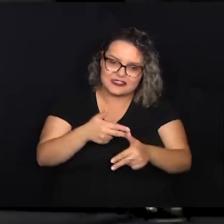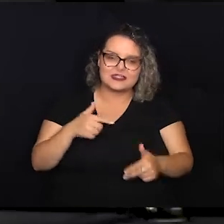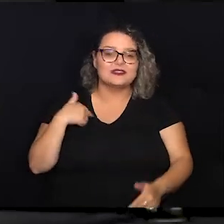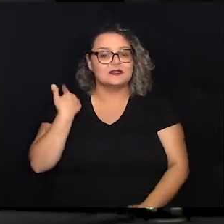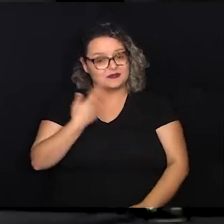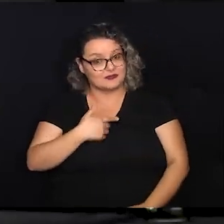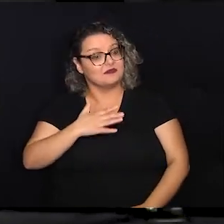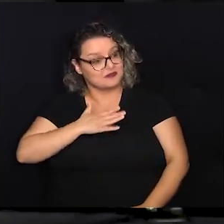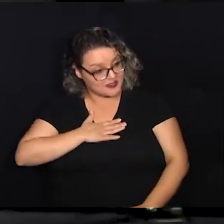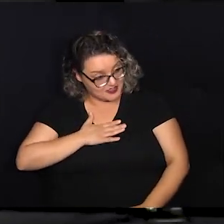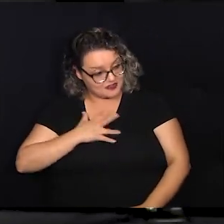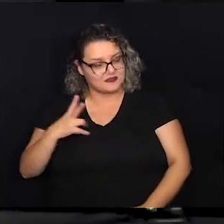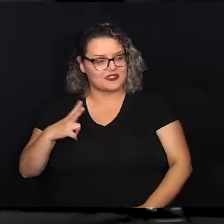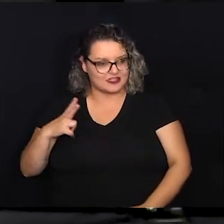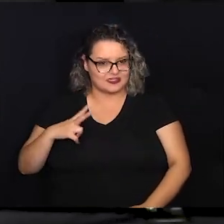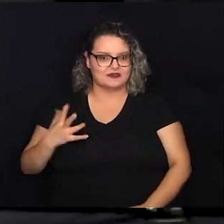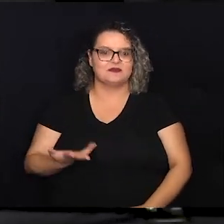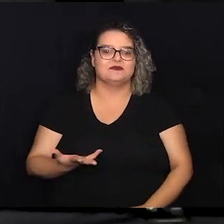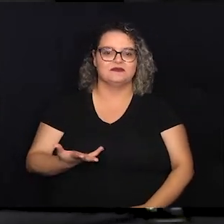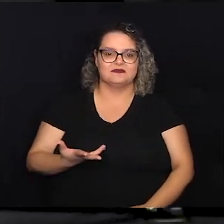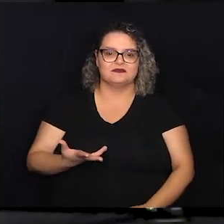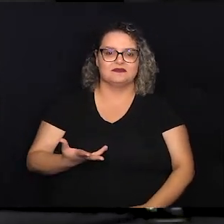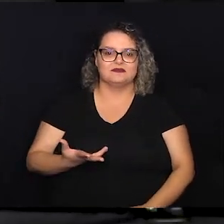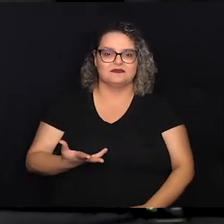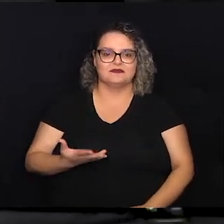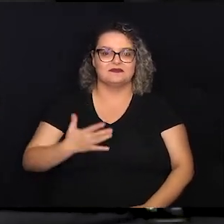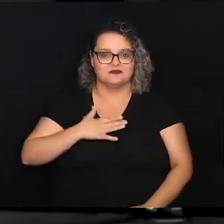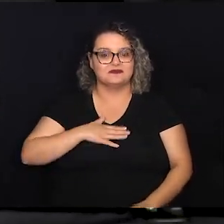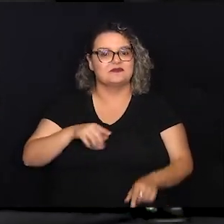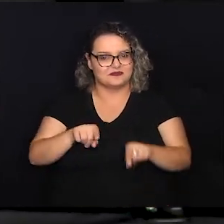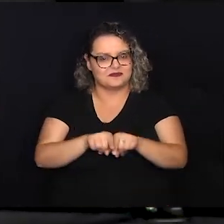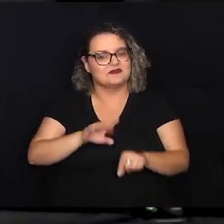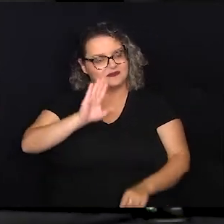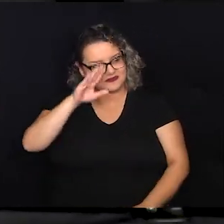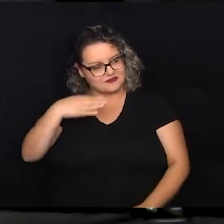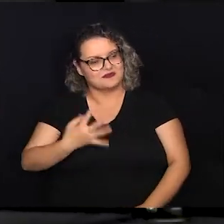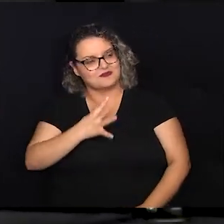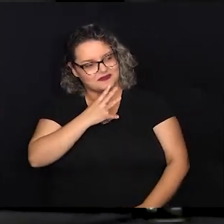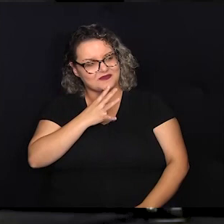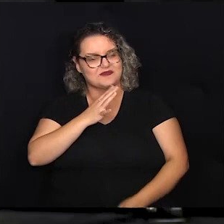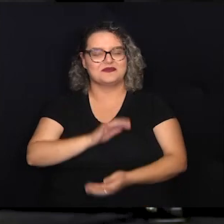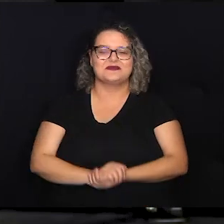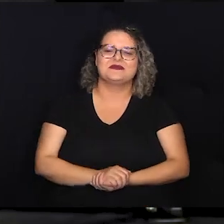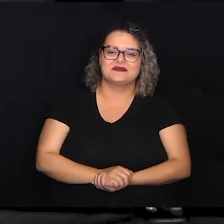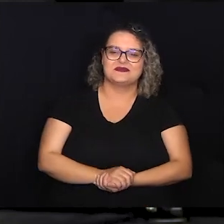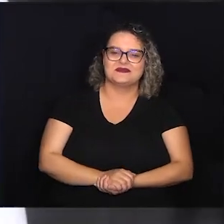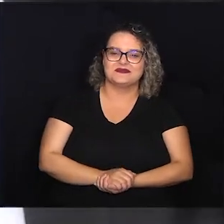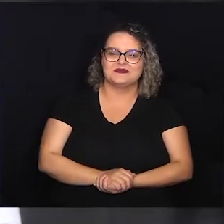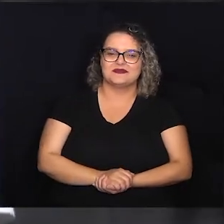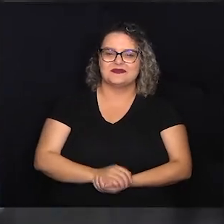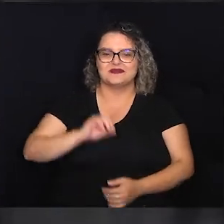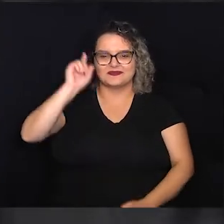coisas para nós, para mim particularmente, e para mim também. É uma honra te conhecer.